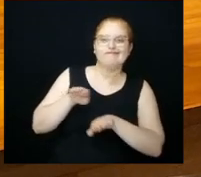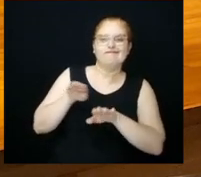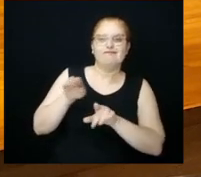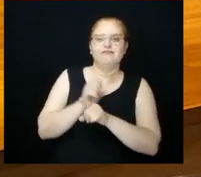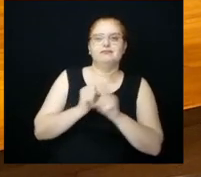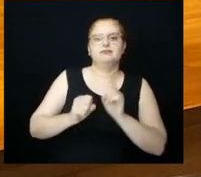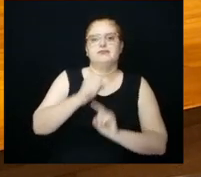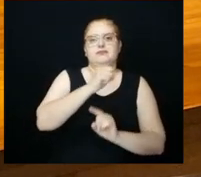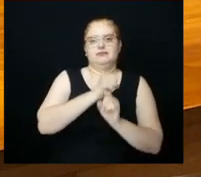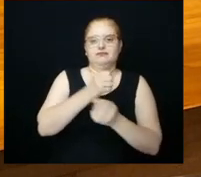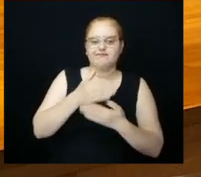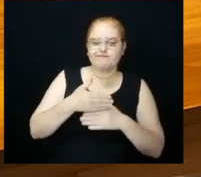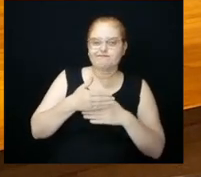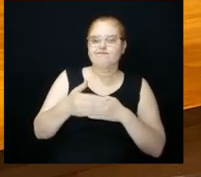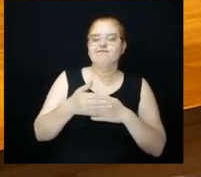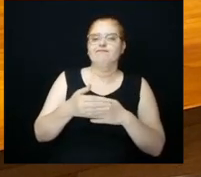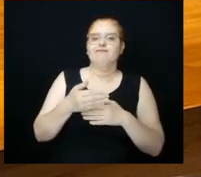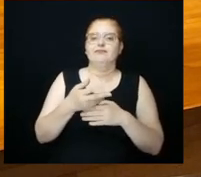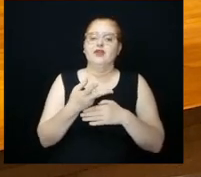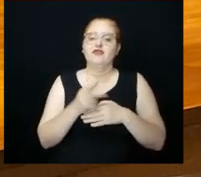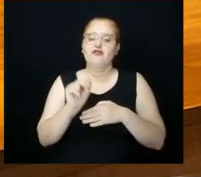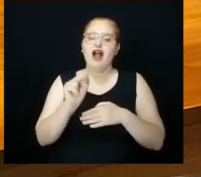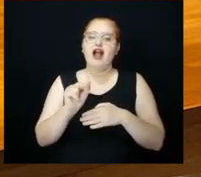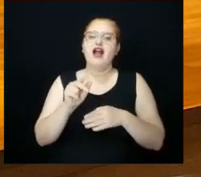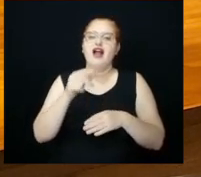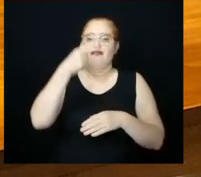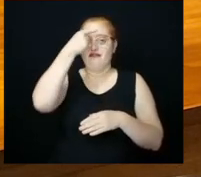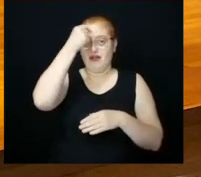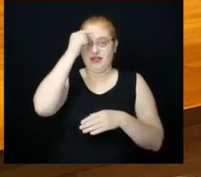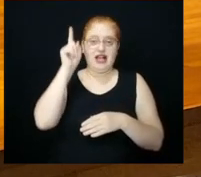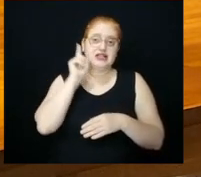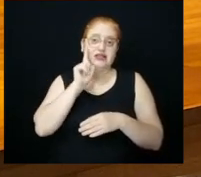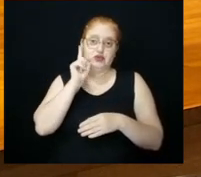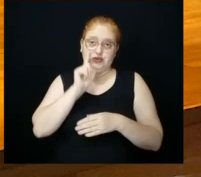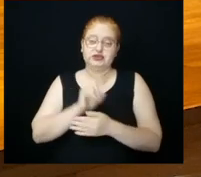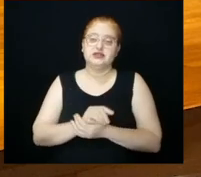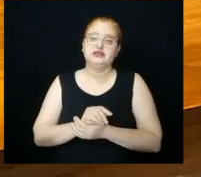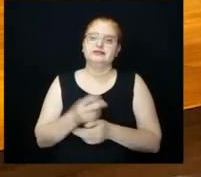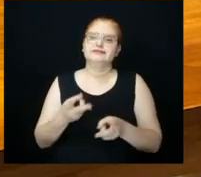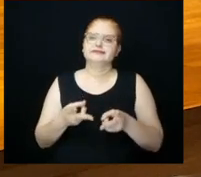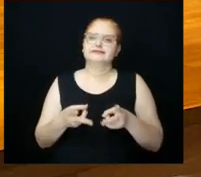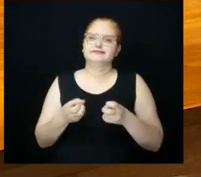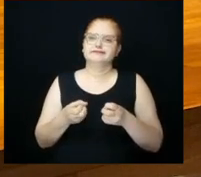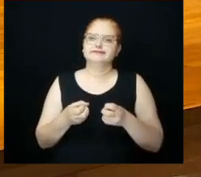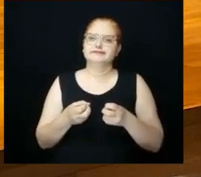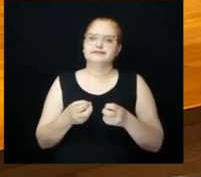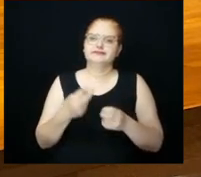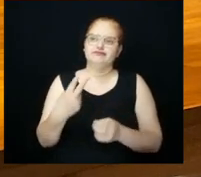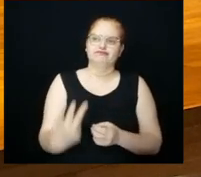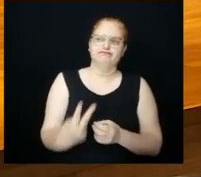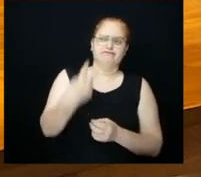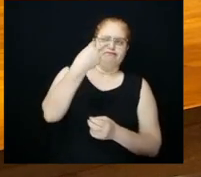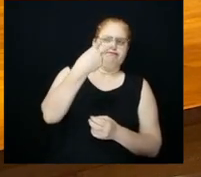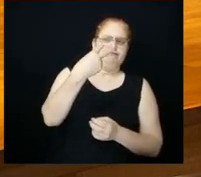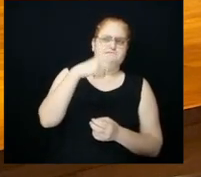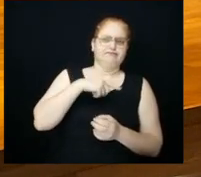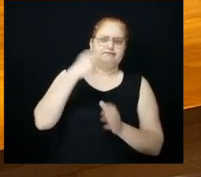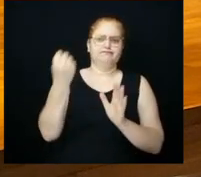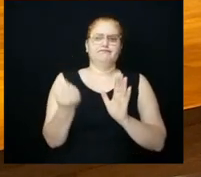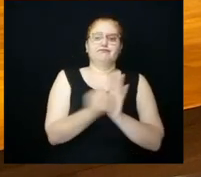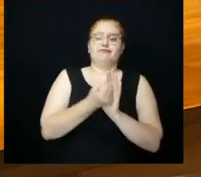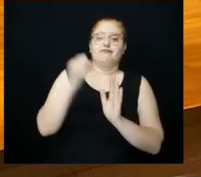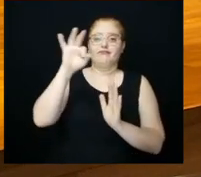partir daí. E quando ela vai cursar a faculdade nos Estados Unidos, ela percebe um olhar estereotipado sobre a